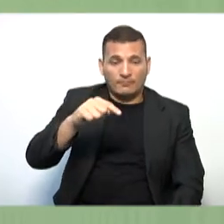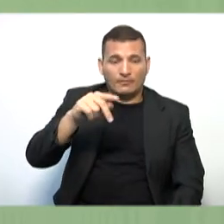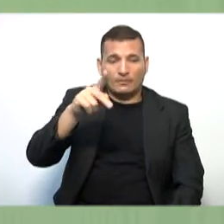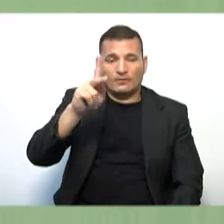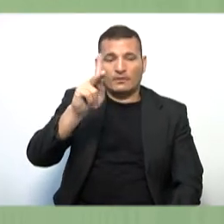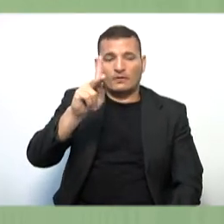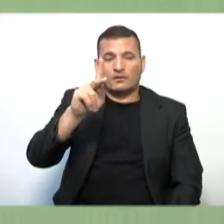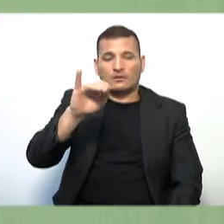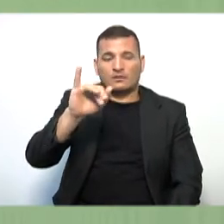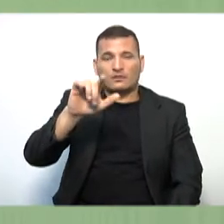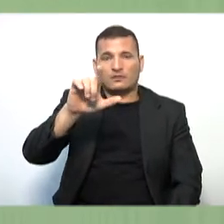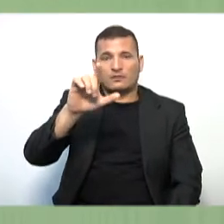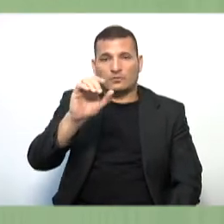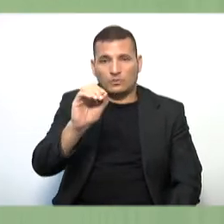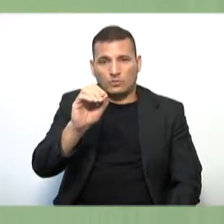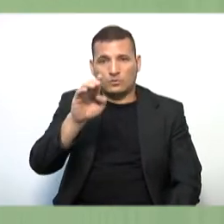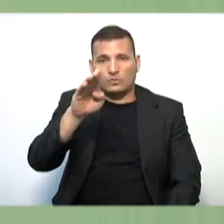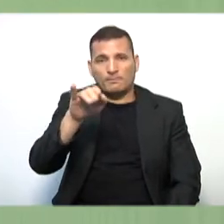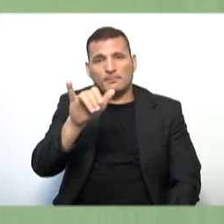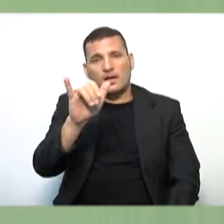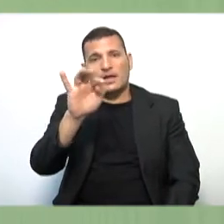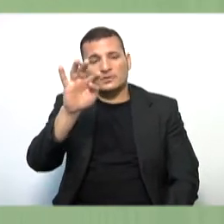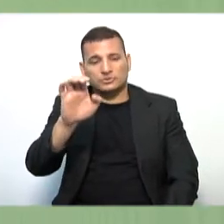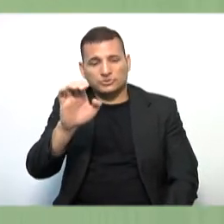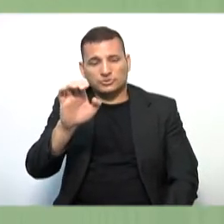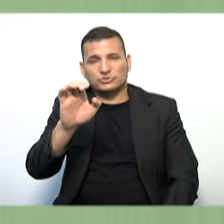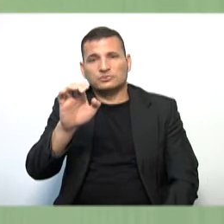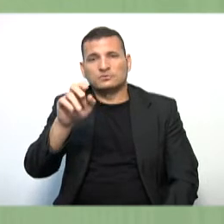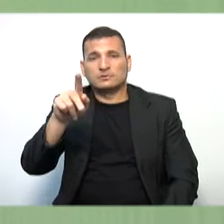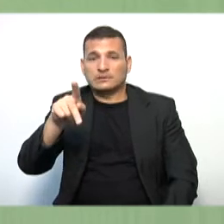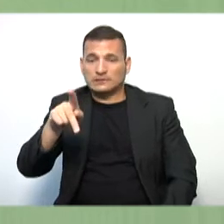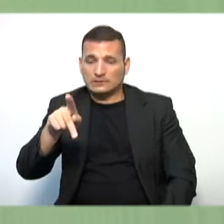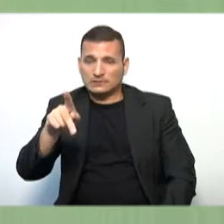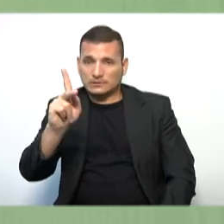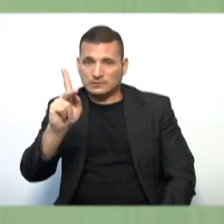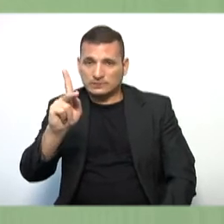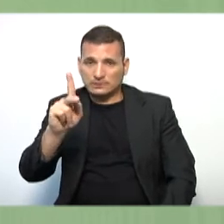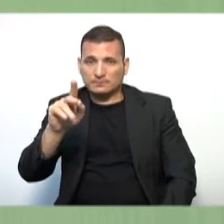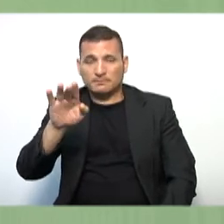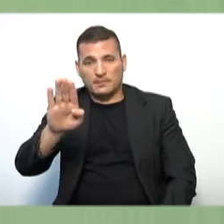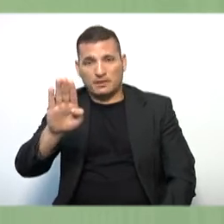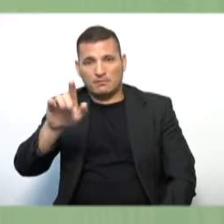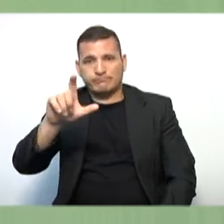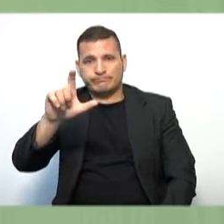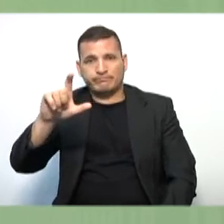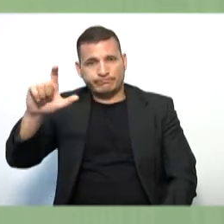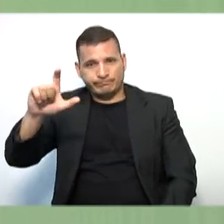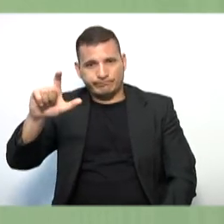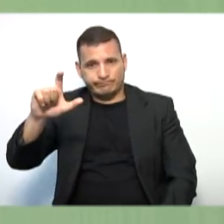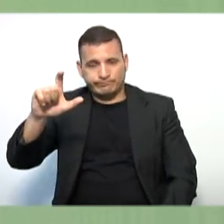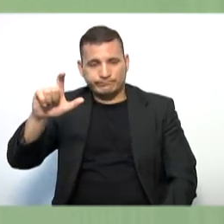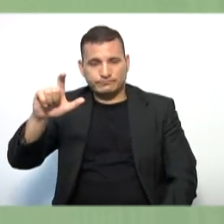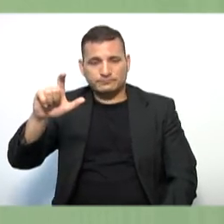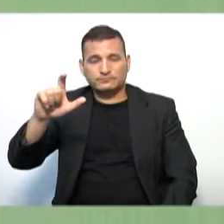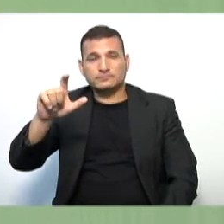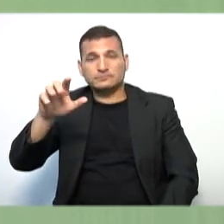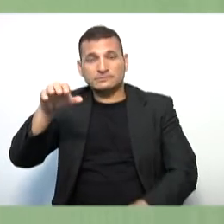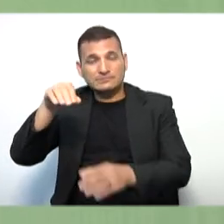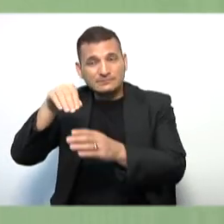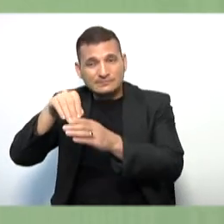O kilobyte, ele é representado pelo Kzão e Bzão, né? E ele